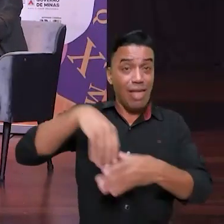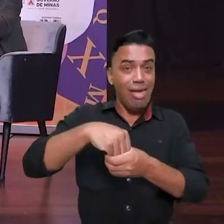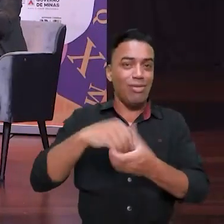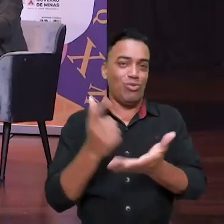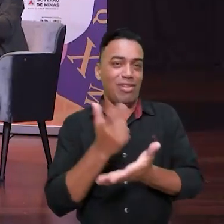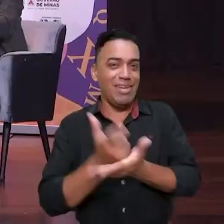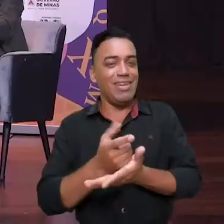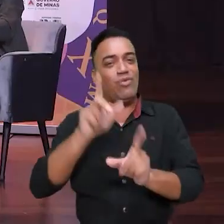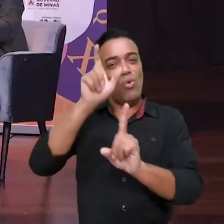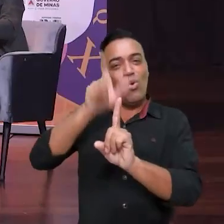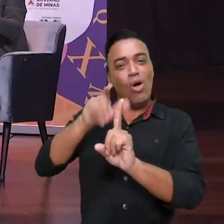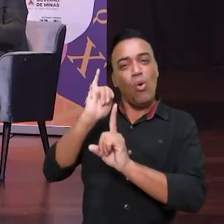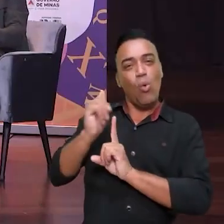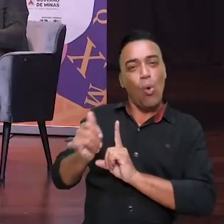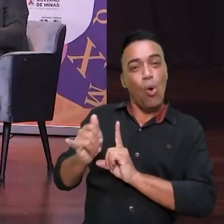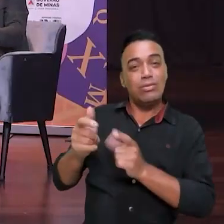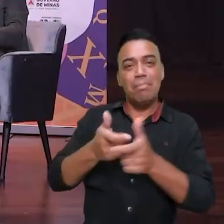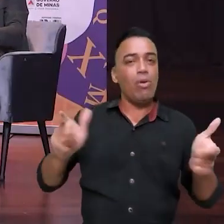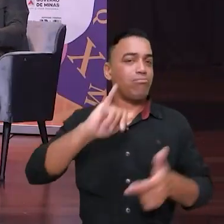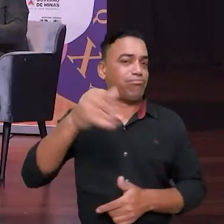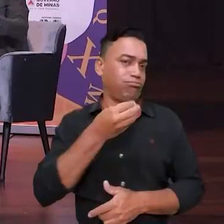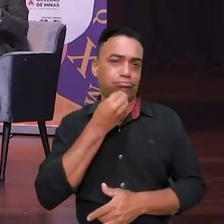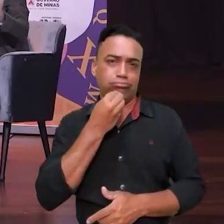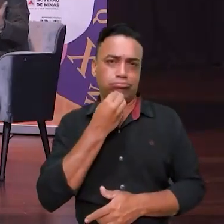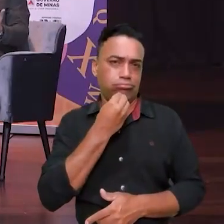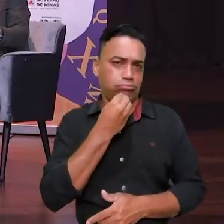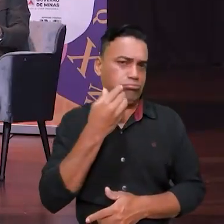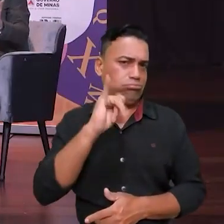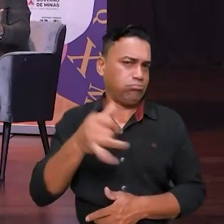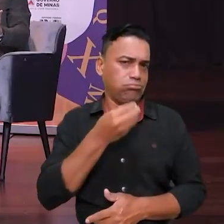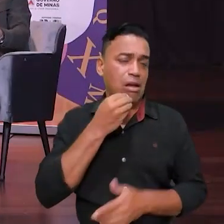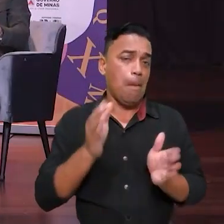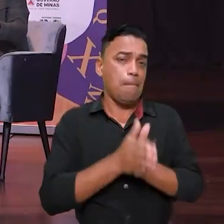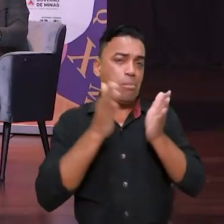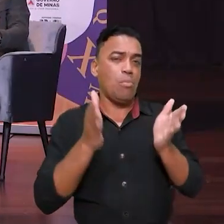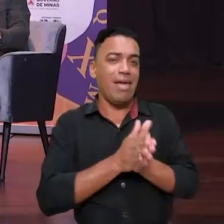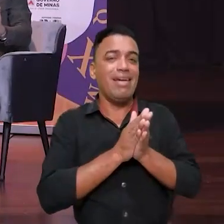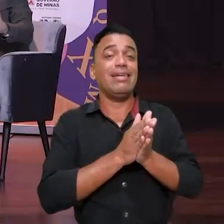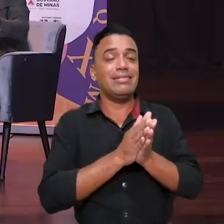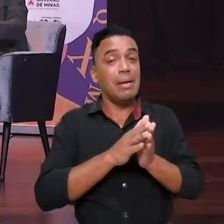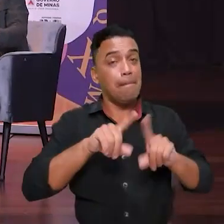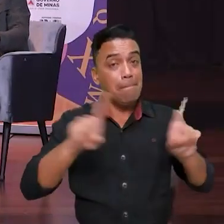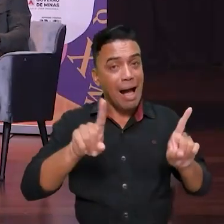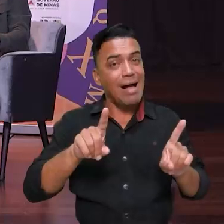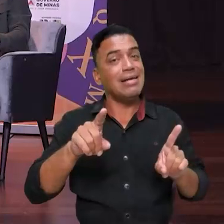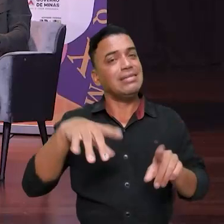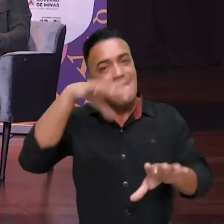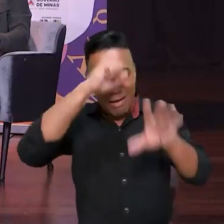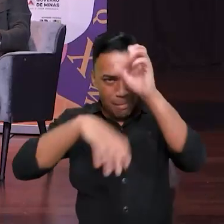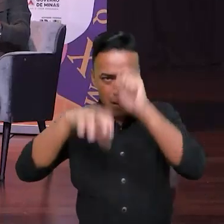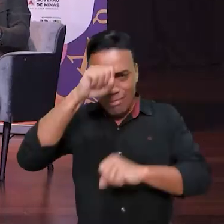e muitos, e a grande maioria, não teve a oportunidade de uma pobreza educadora, né? Não teve esse